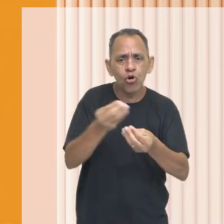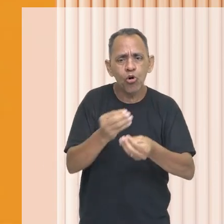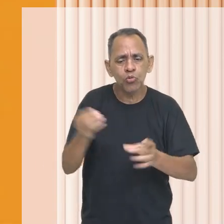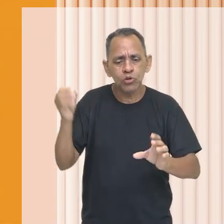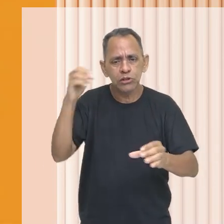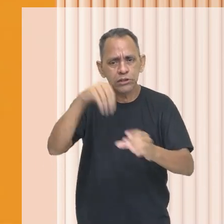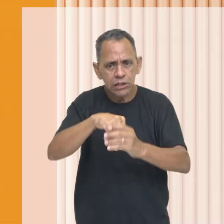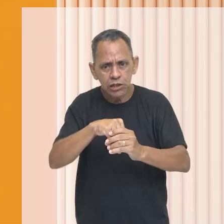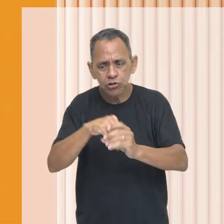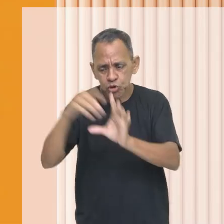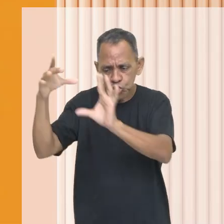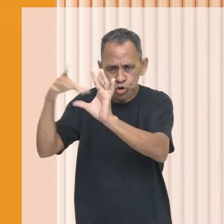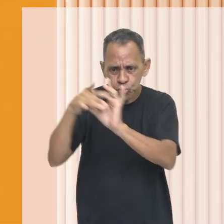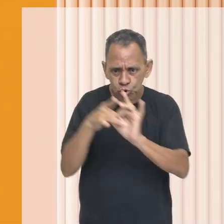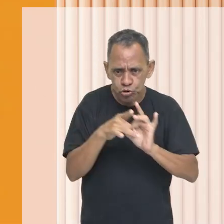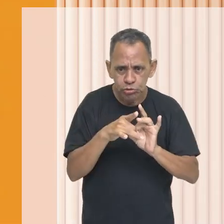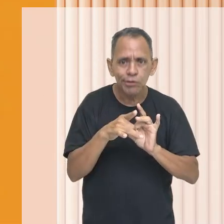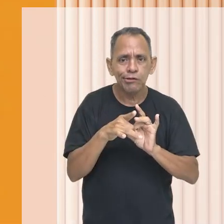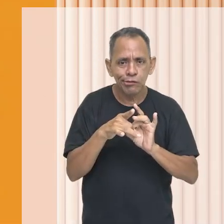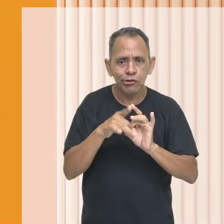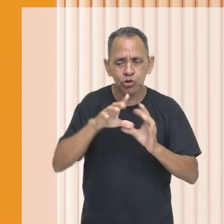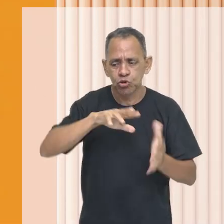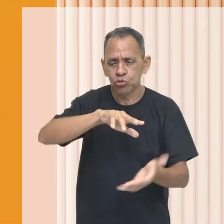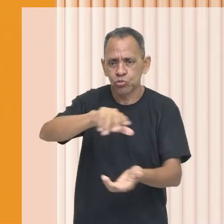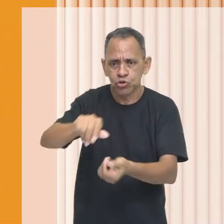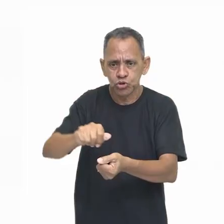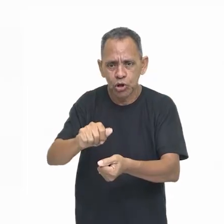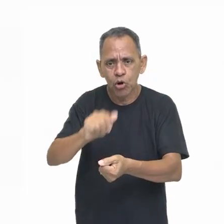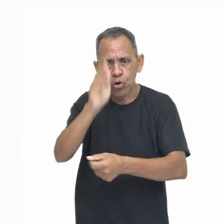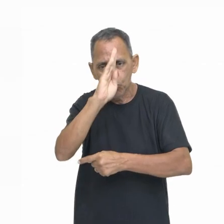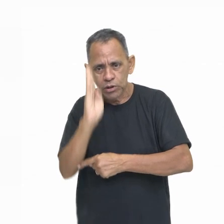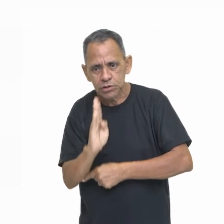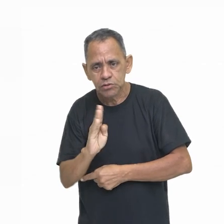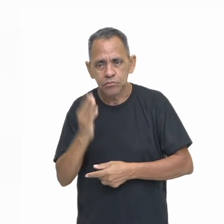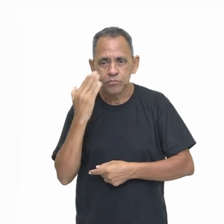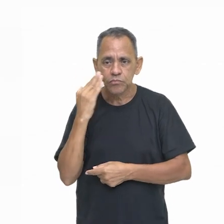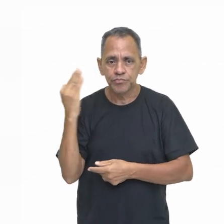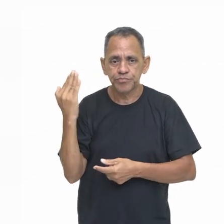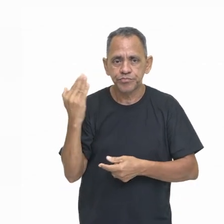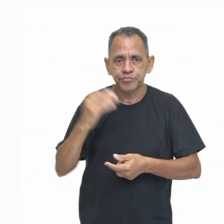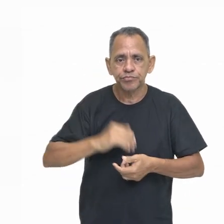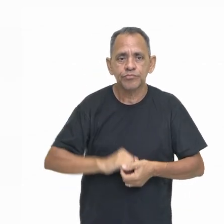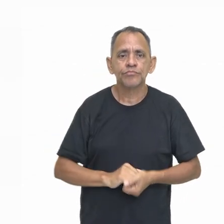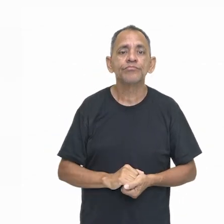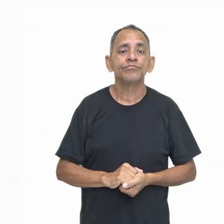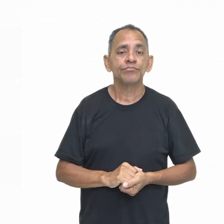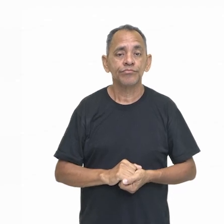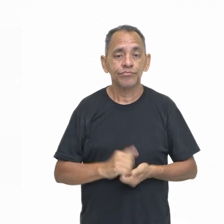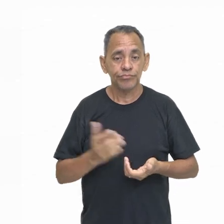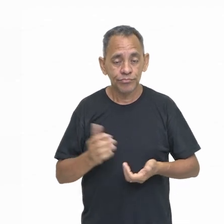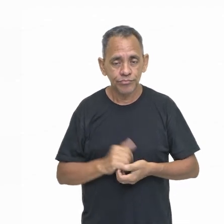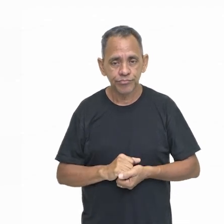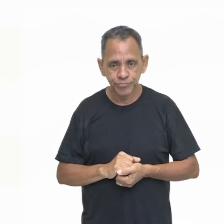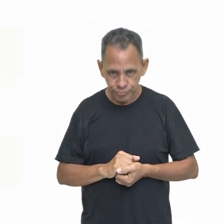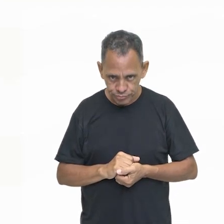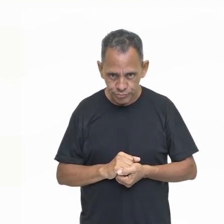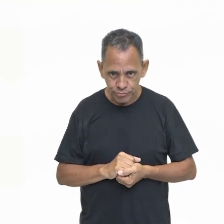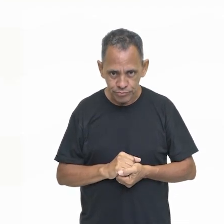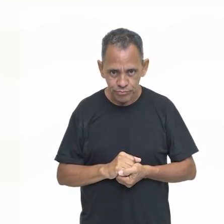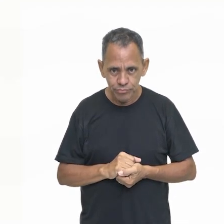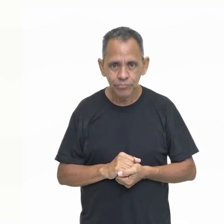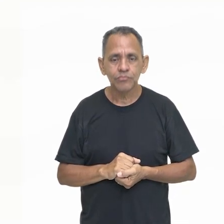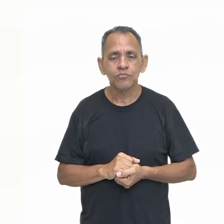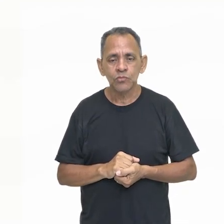contexto mundial e o Brasil, tá bom? Vamos ao texto. O Brasil e a nova